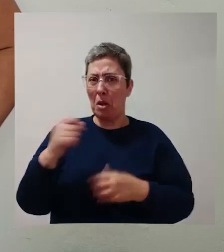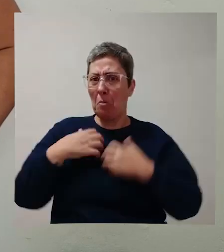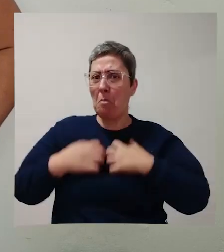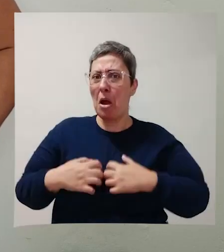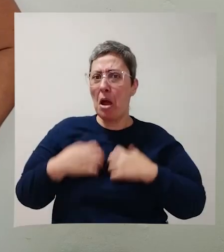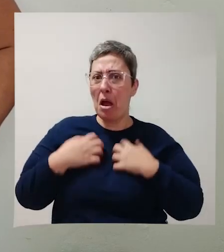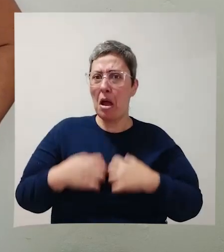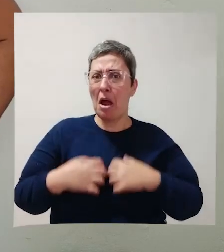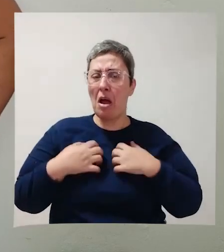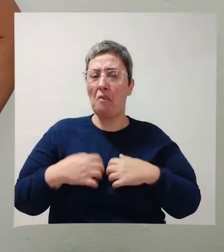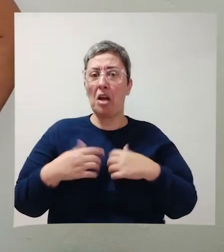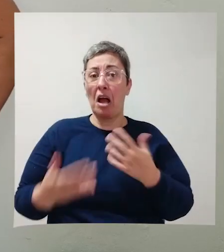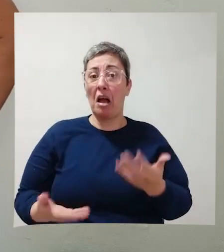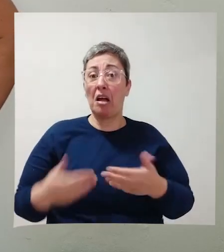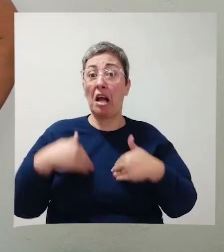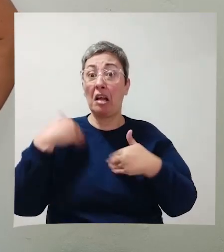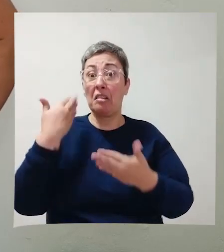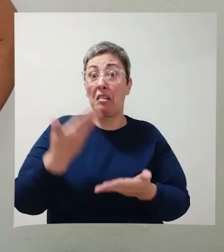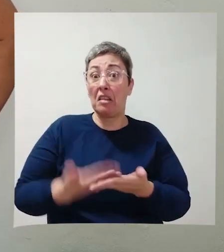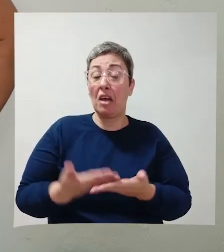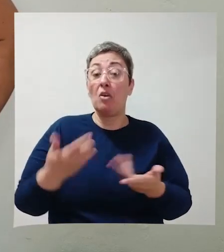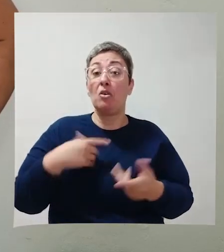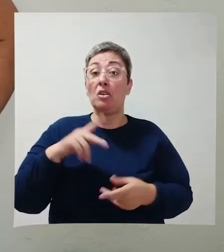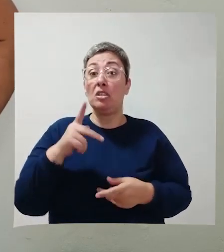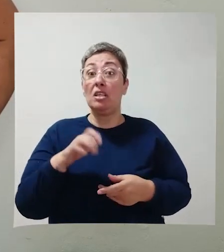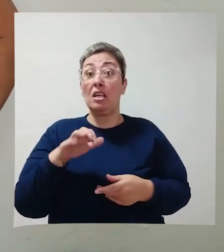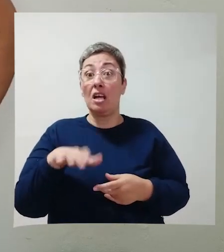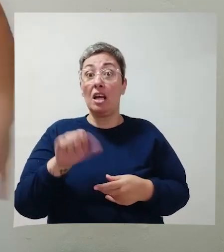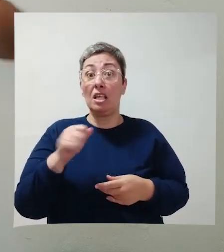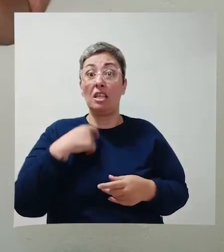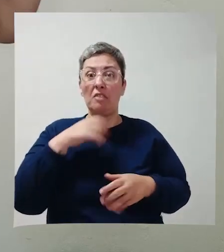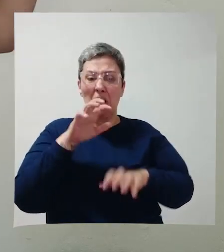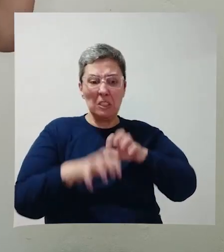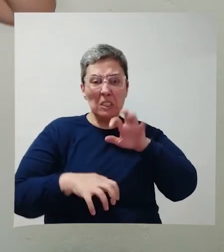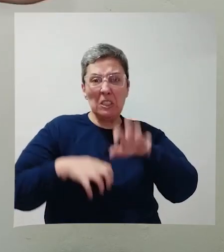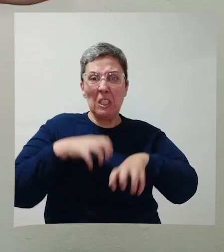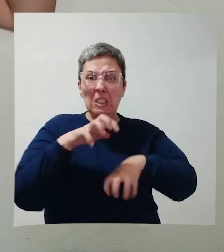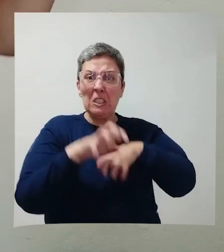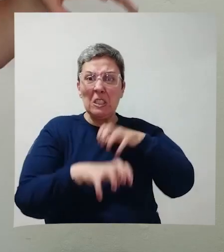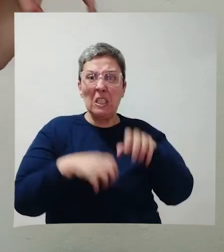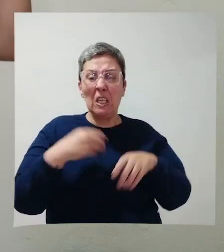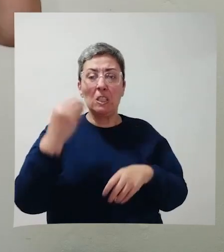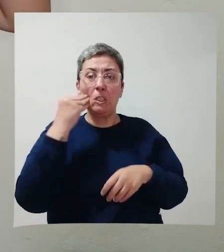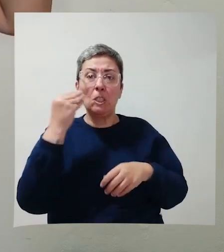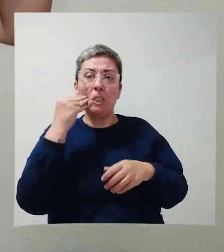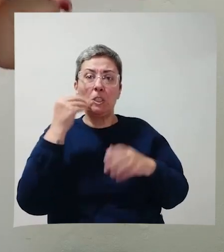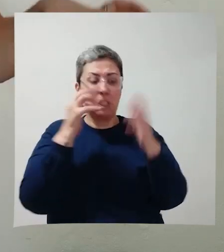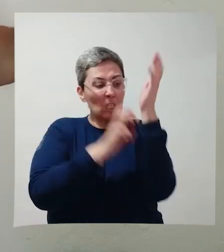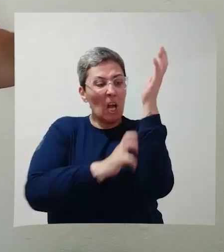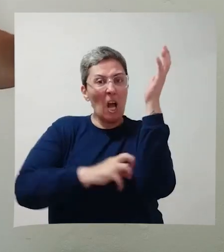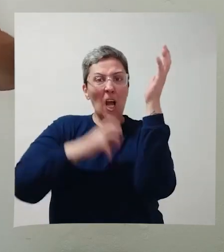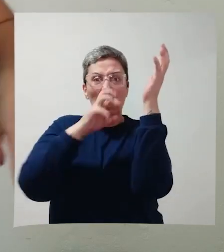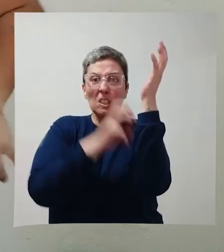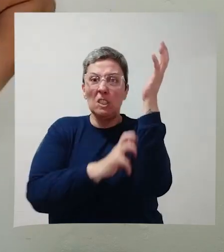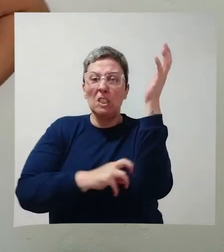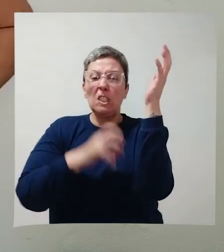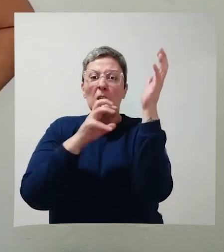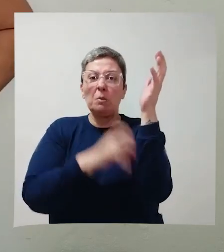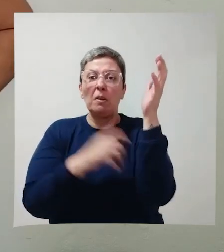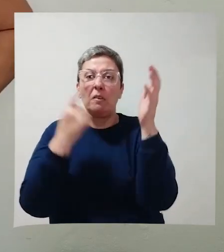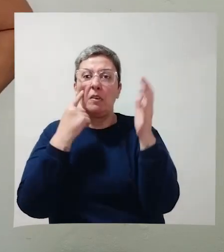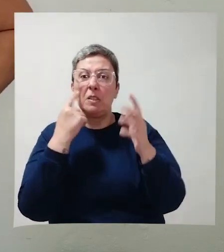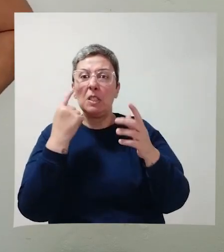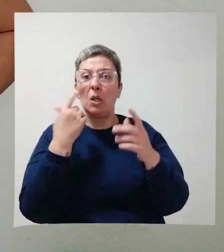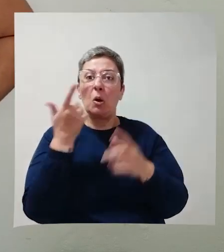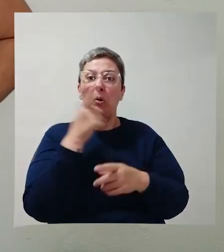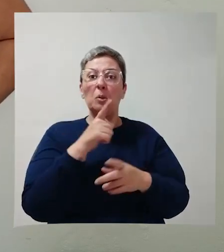embora muito brava e até hoje as hienas ficam cavando e tentando abrir o tronco das árvores para ver